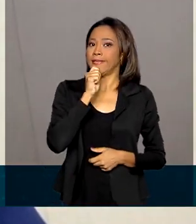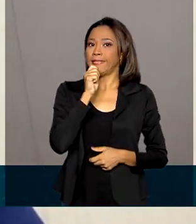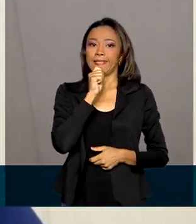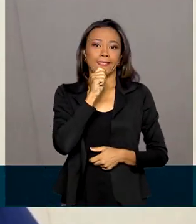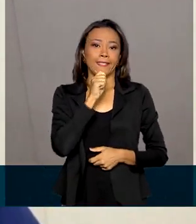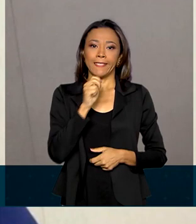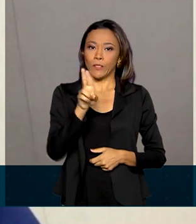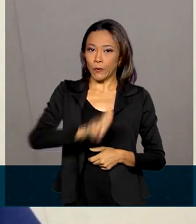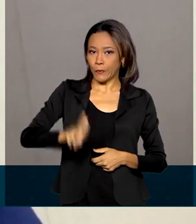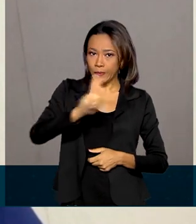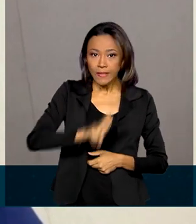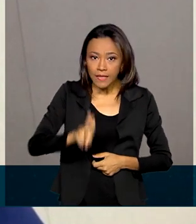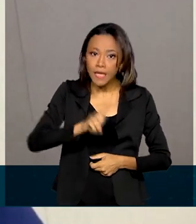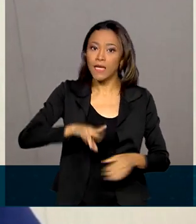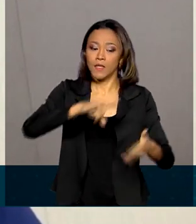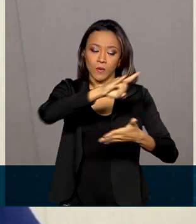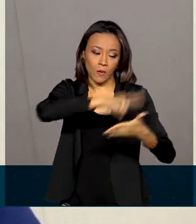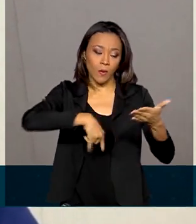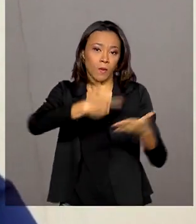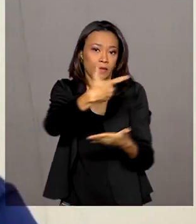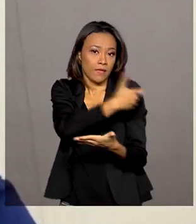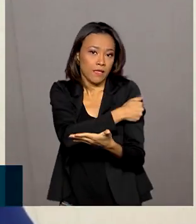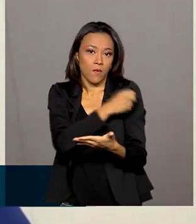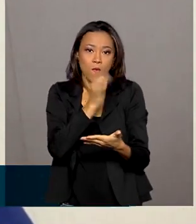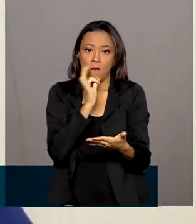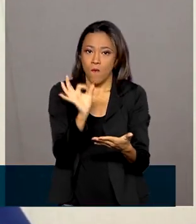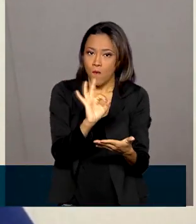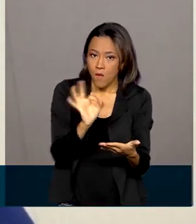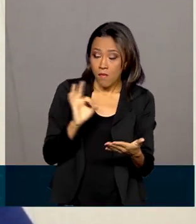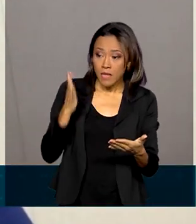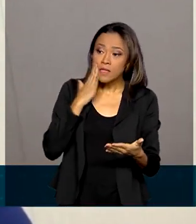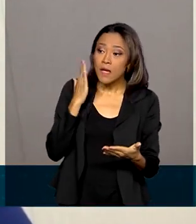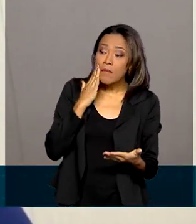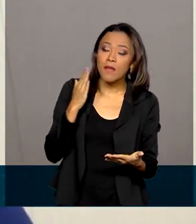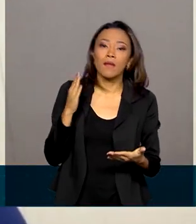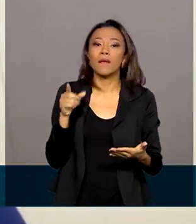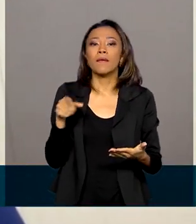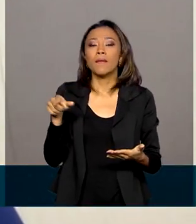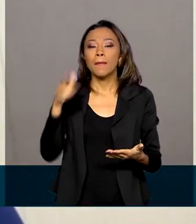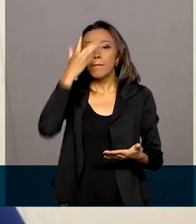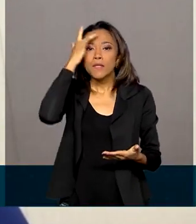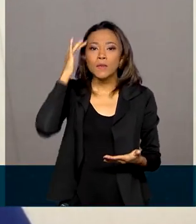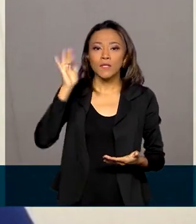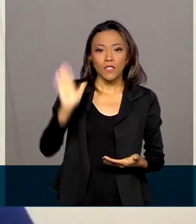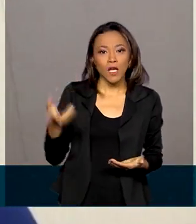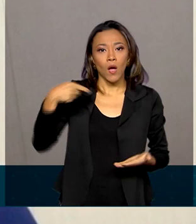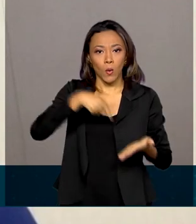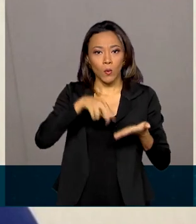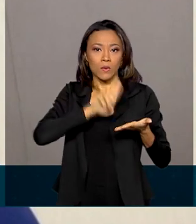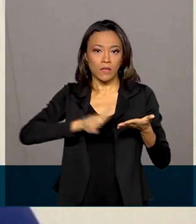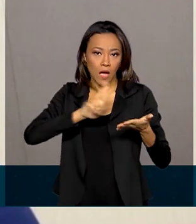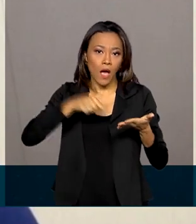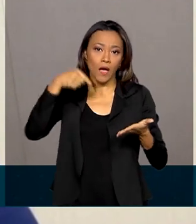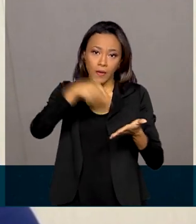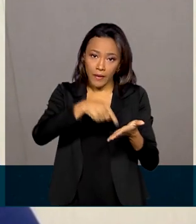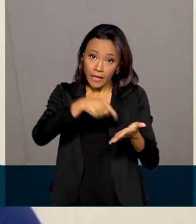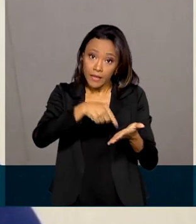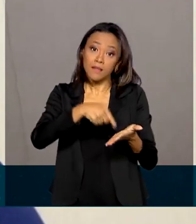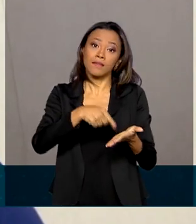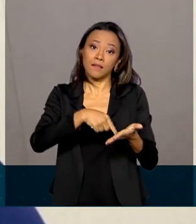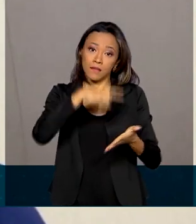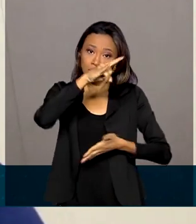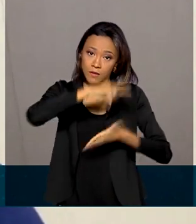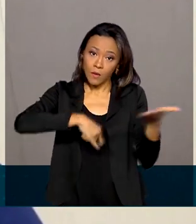mas de antemão que aproveitar a oportunidade para saber de pessoas que já que já utilizaram e certificado